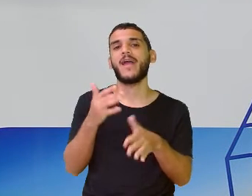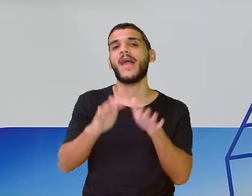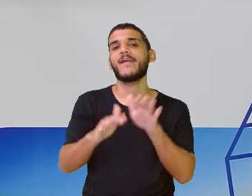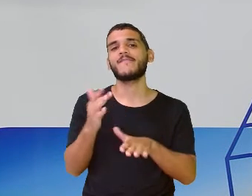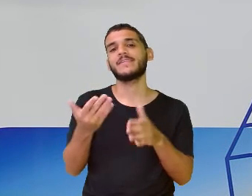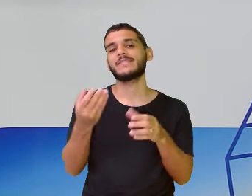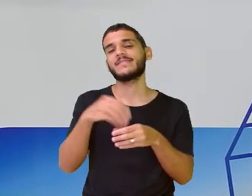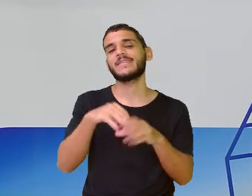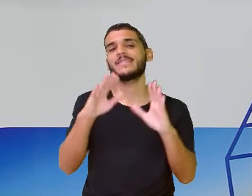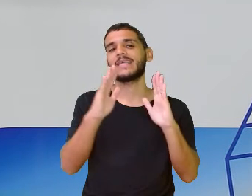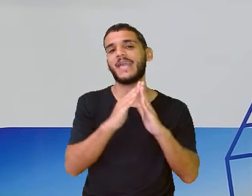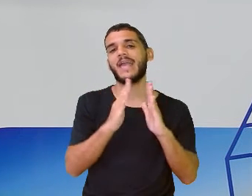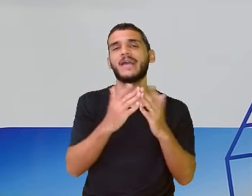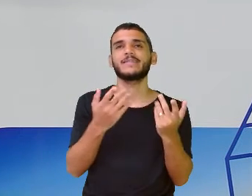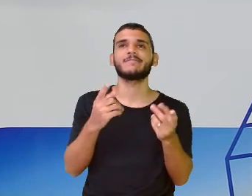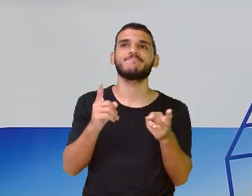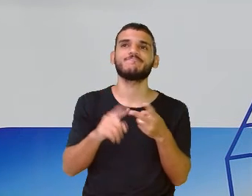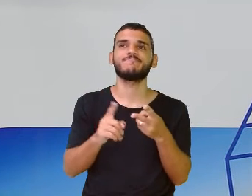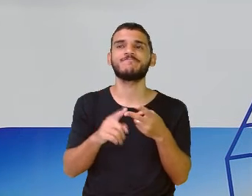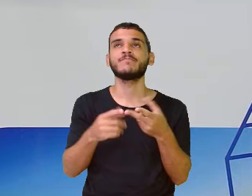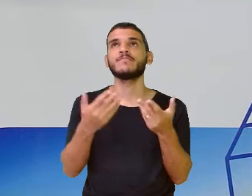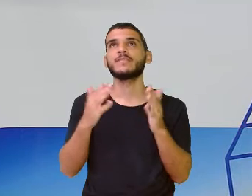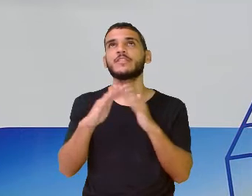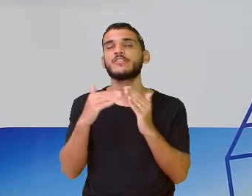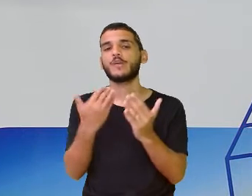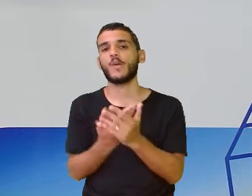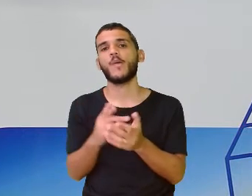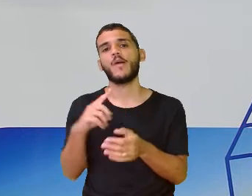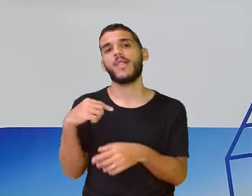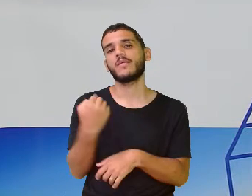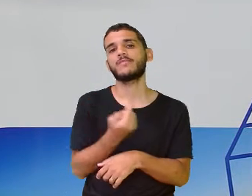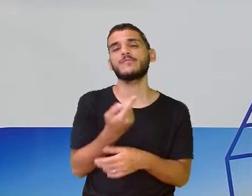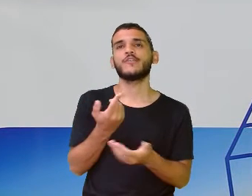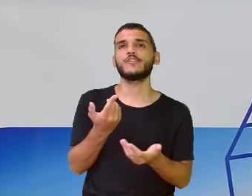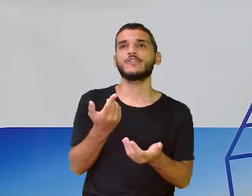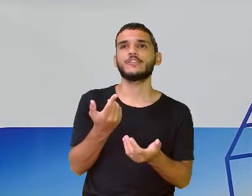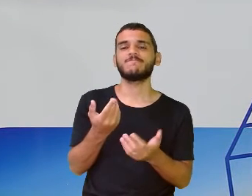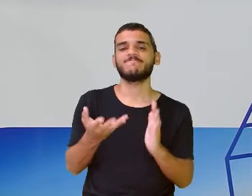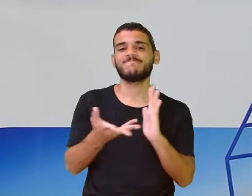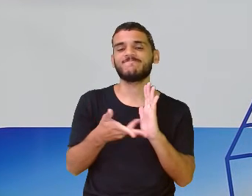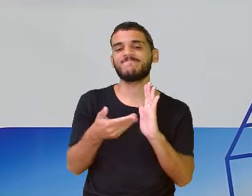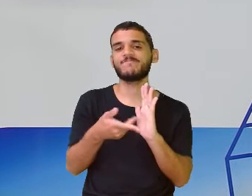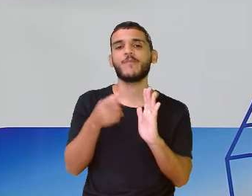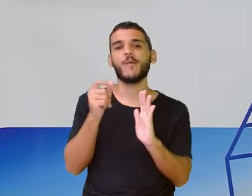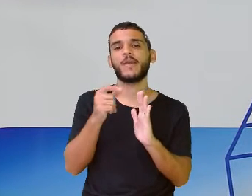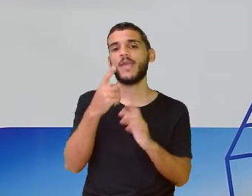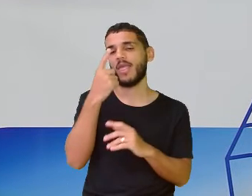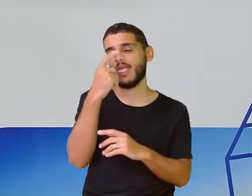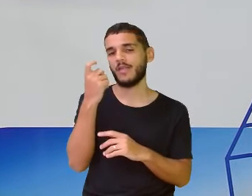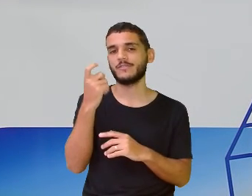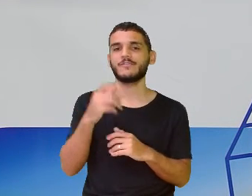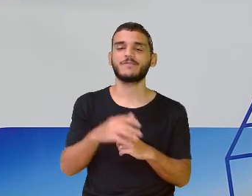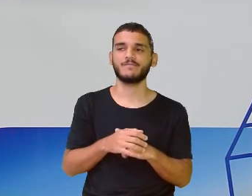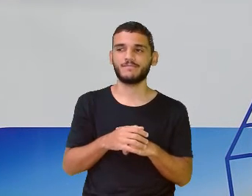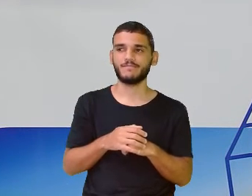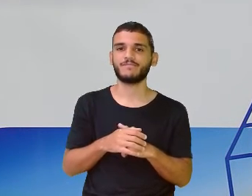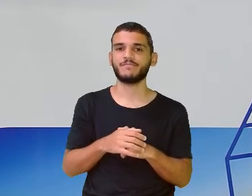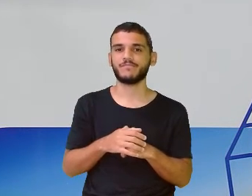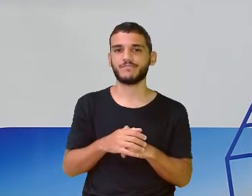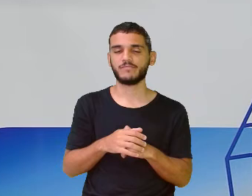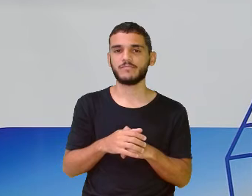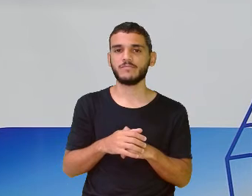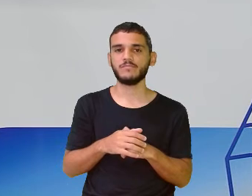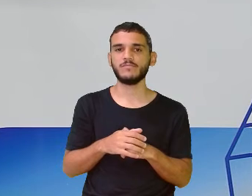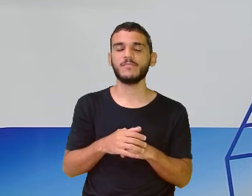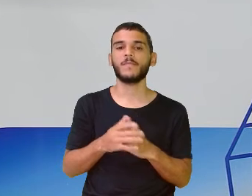casa, na nossa escola. Então, nós somos produtores de lixo. Então, veja que a reportagem, quando ela começa aí com esse